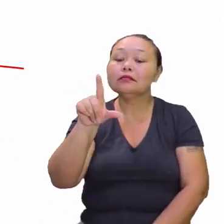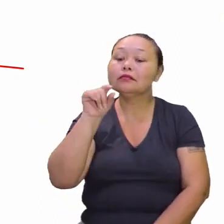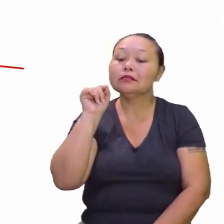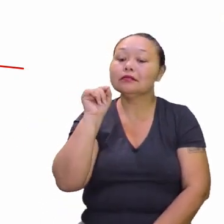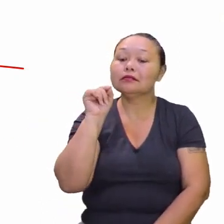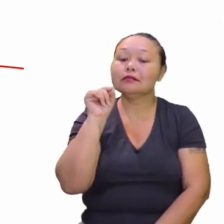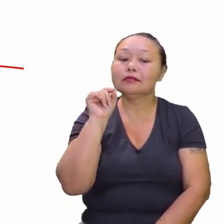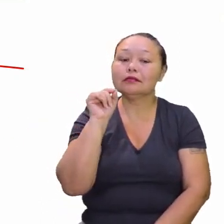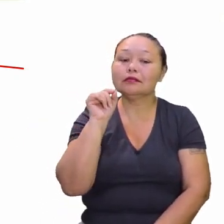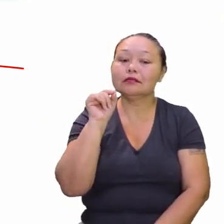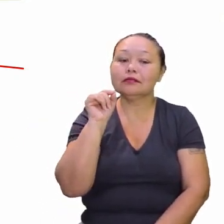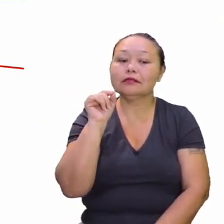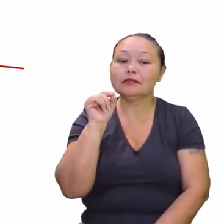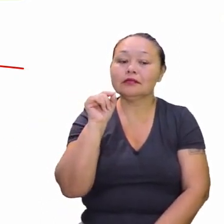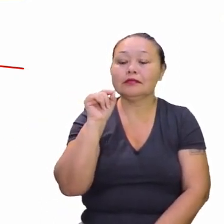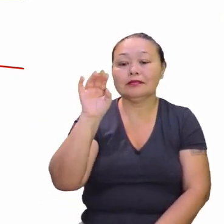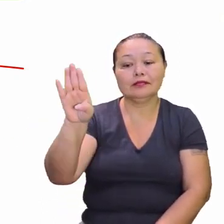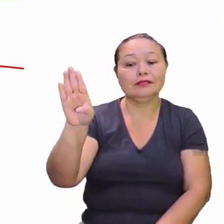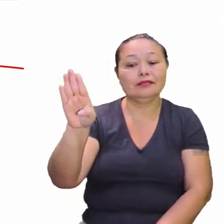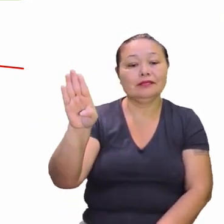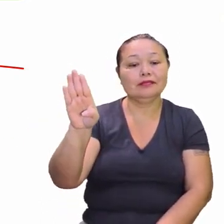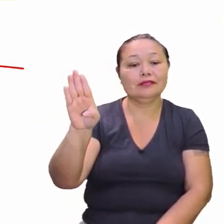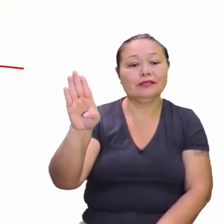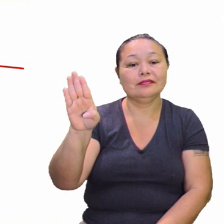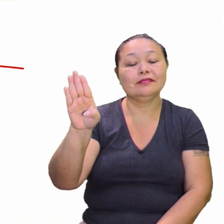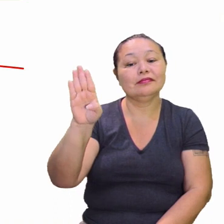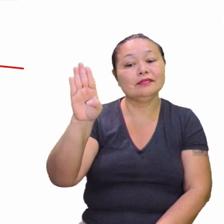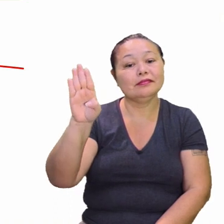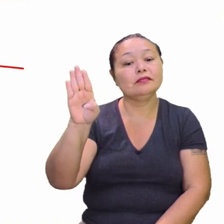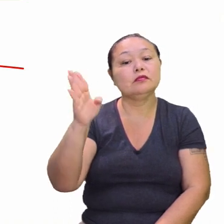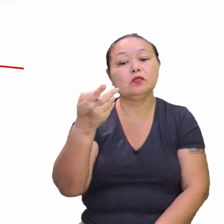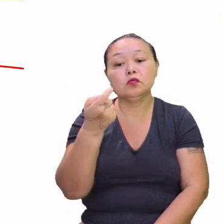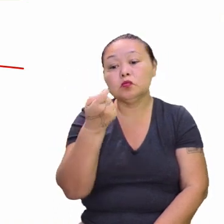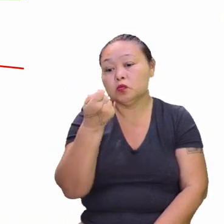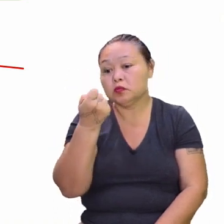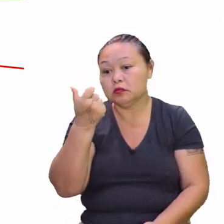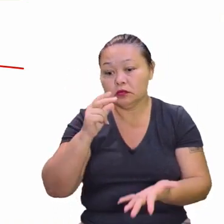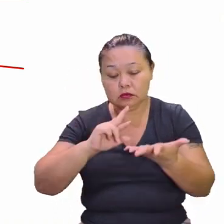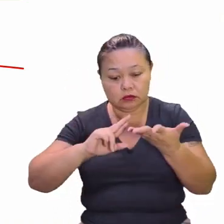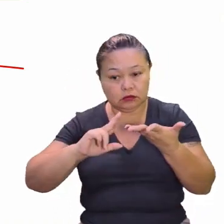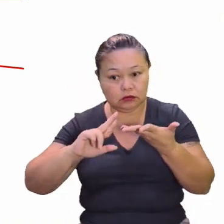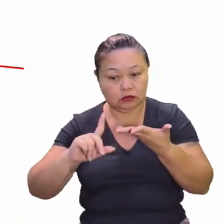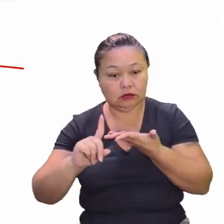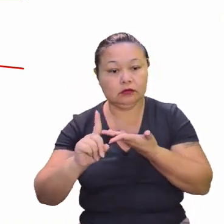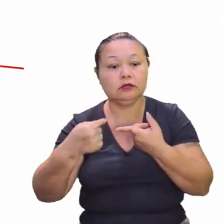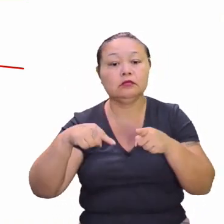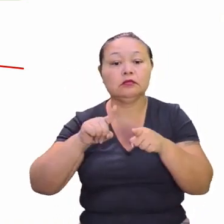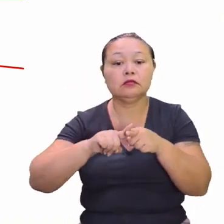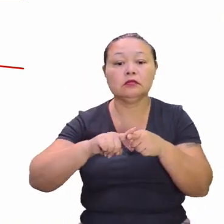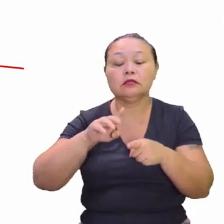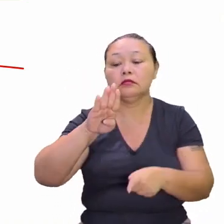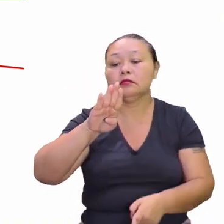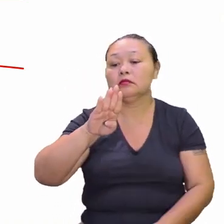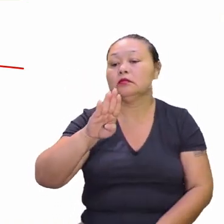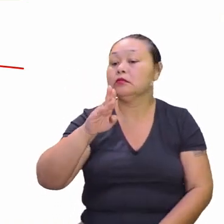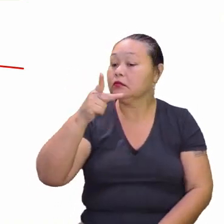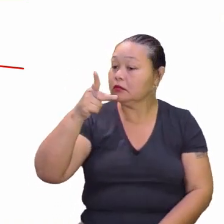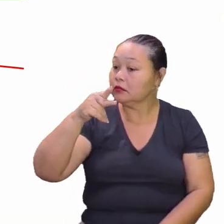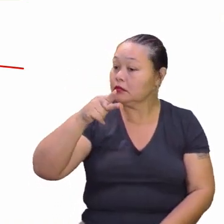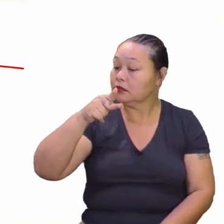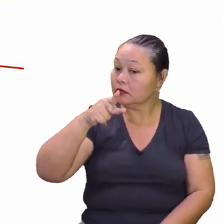nos resta a B. Ela é pouco diversificada e o nosso PIB, ele não chega